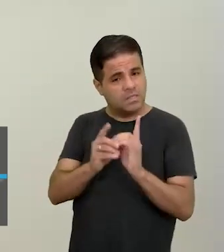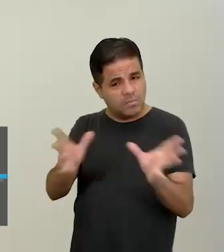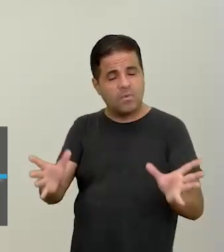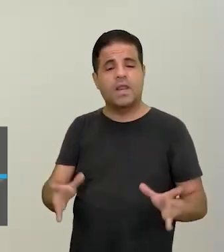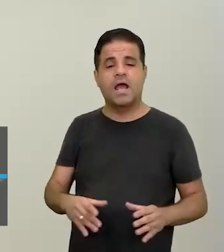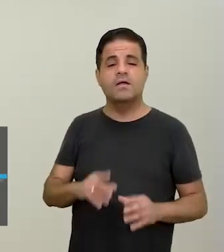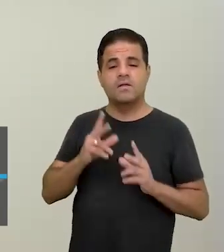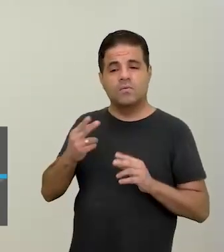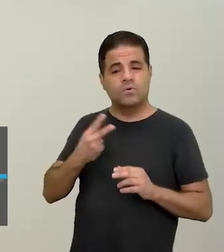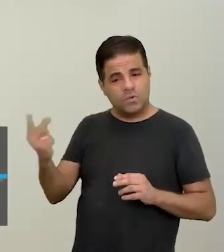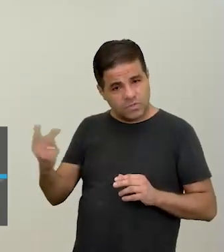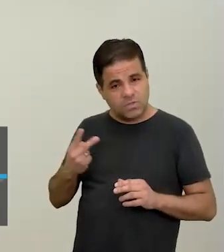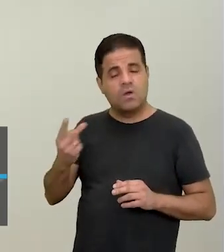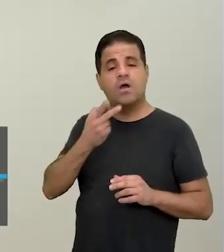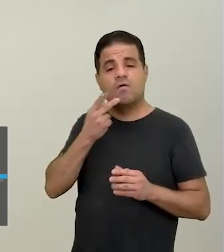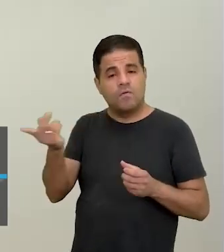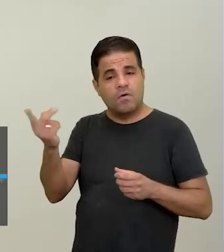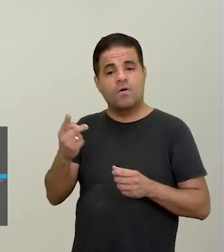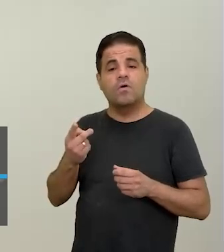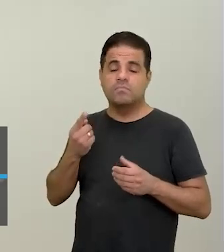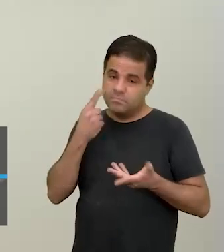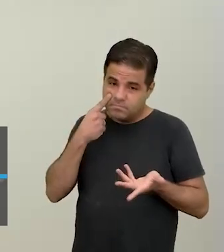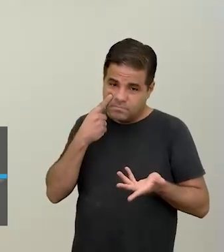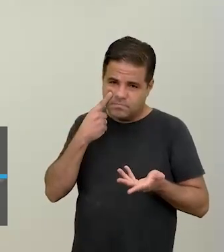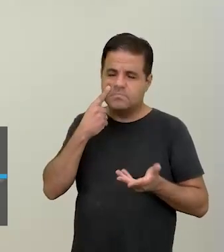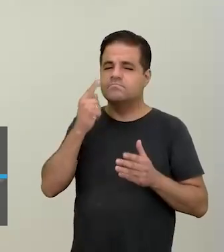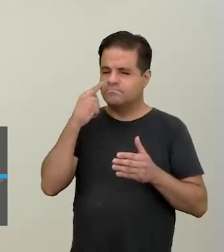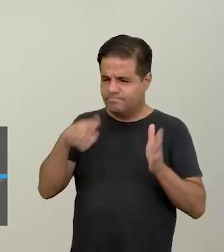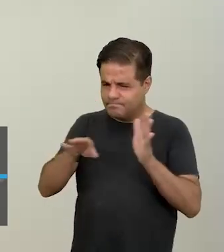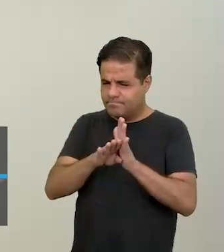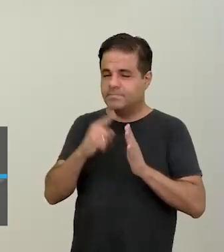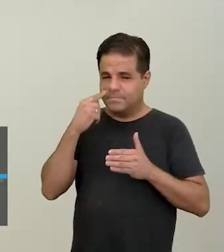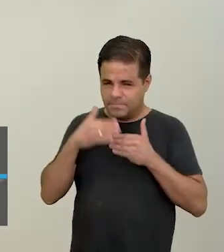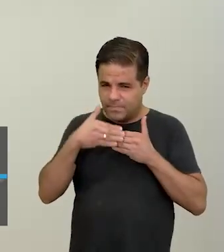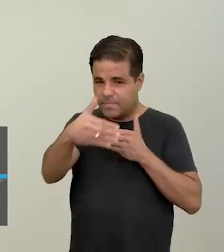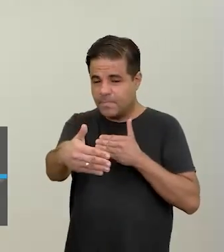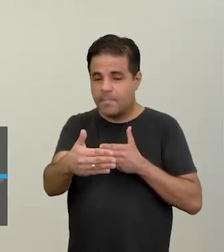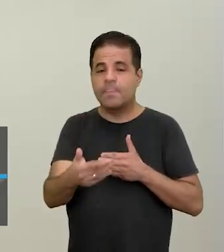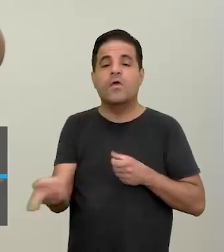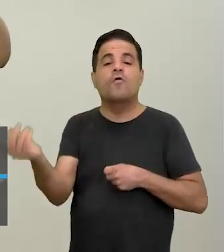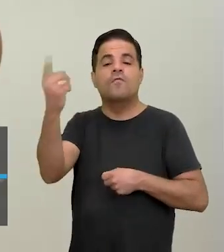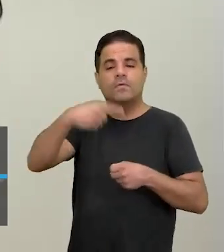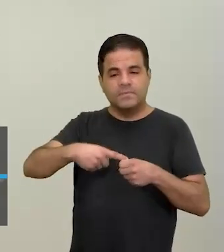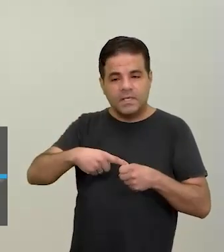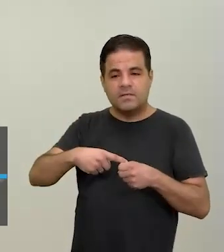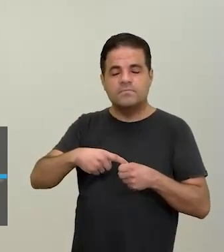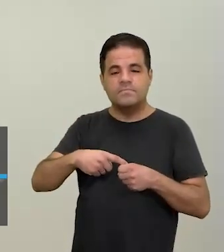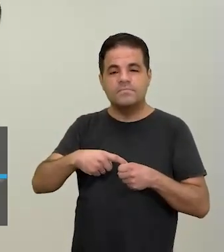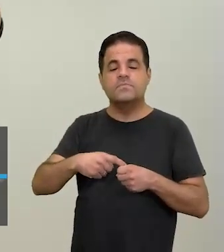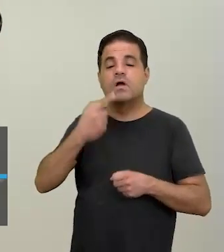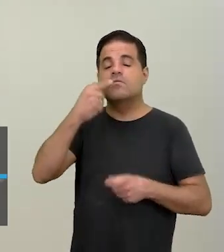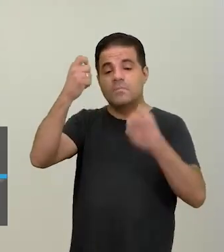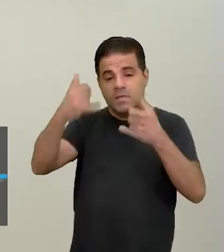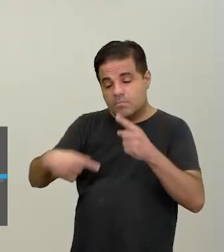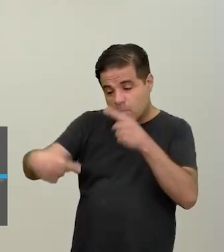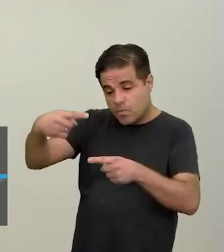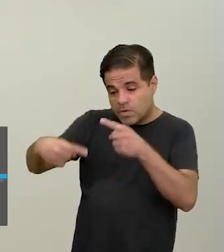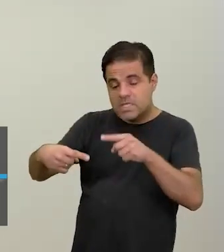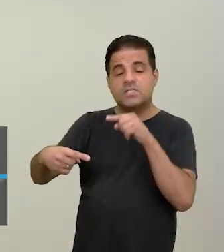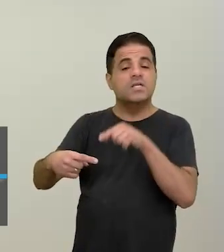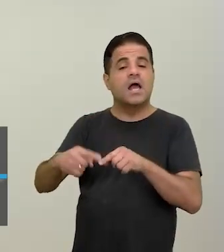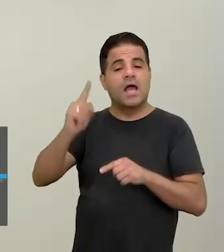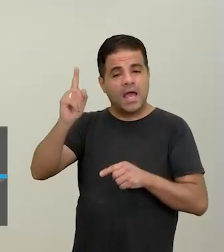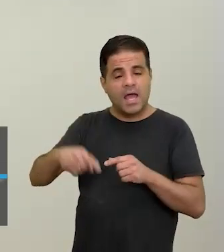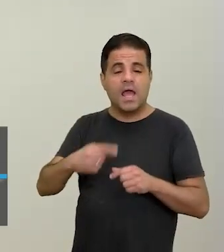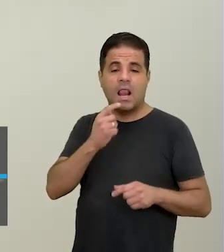que, teoricamente, a gente deveria fazer quando a gente vota. Enfim, chegaremos lá. E aí, voltando, né, a gente falou sobre a política, e se a